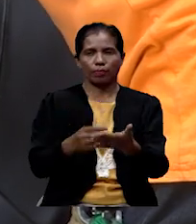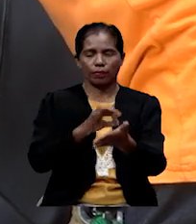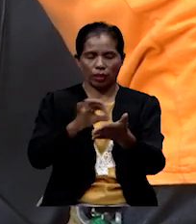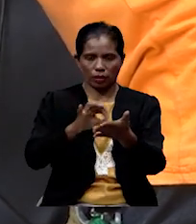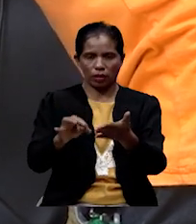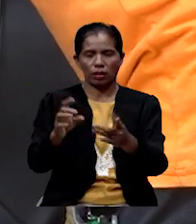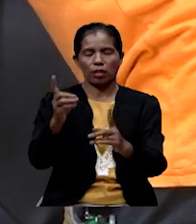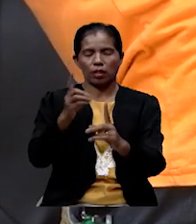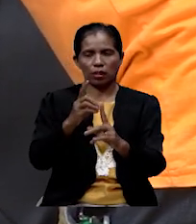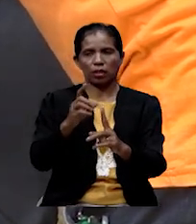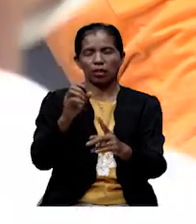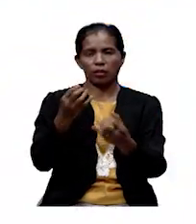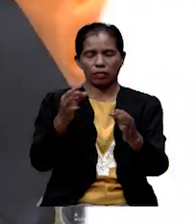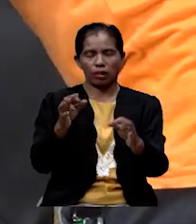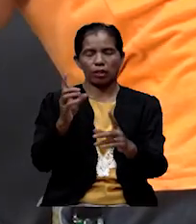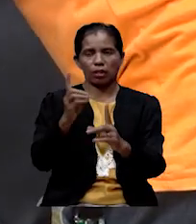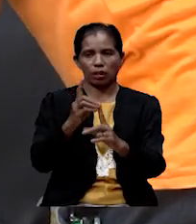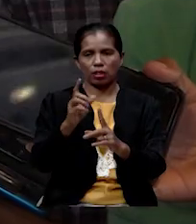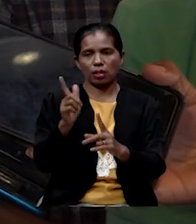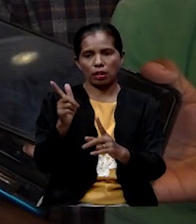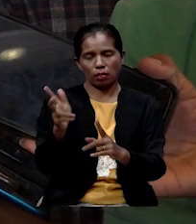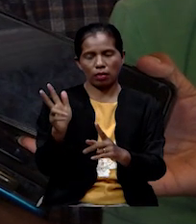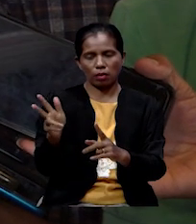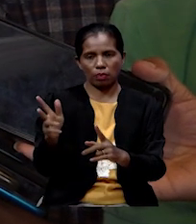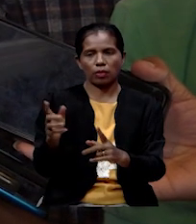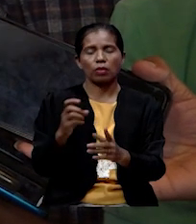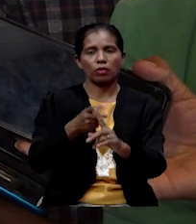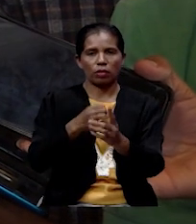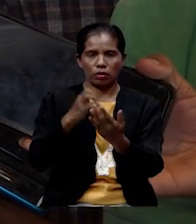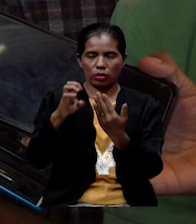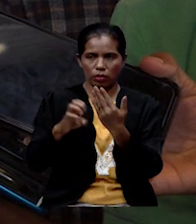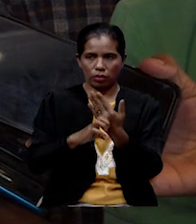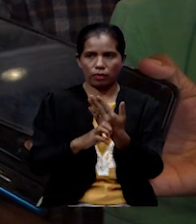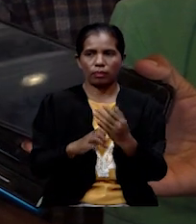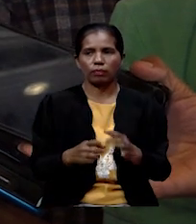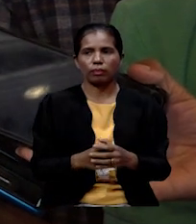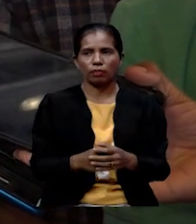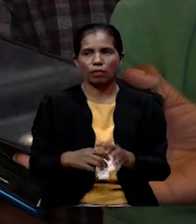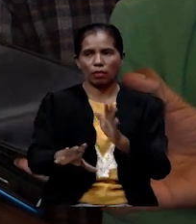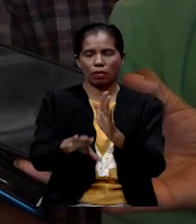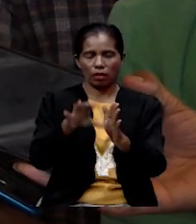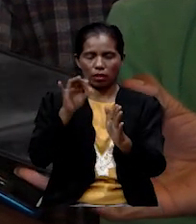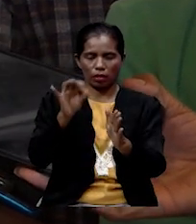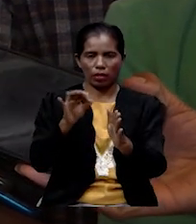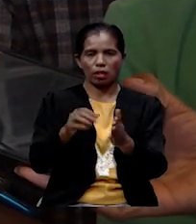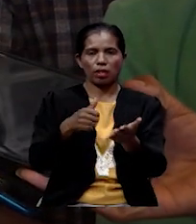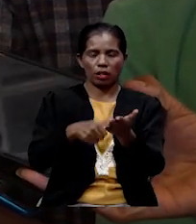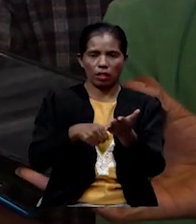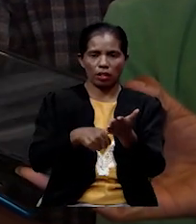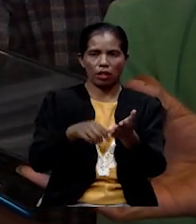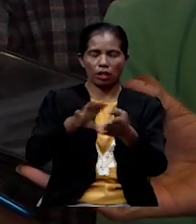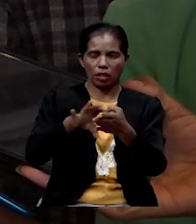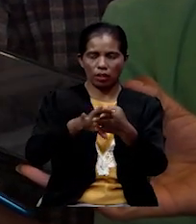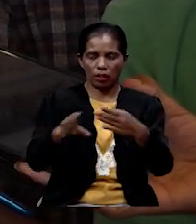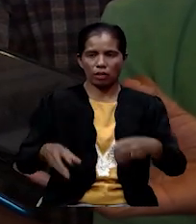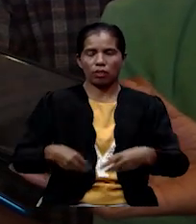hotu ia de 30 ne hotu ia de 30 ne hetang notifikasaun ne be mangka fo